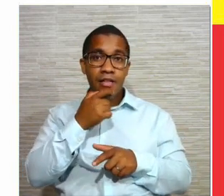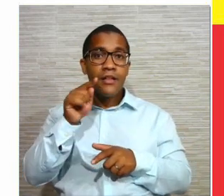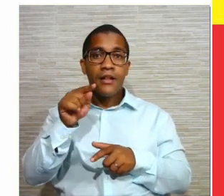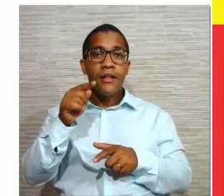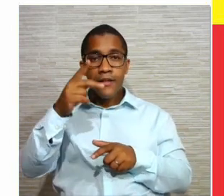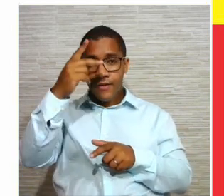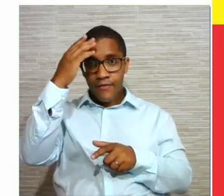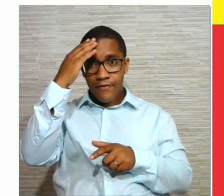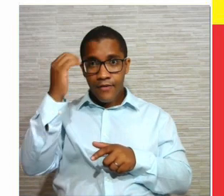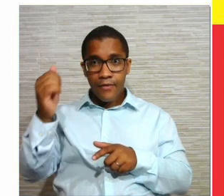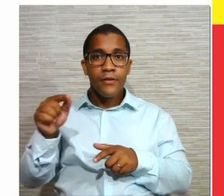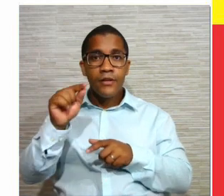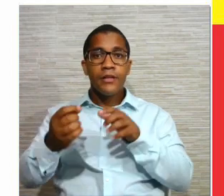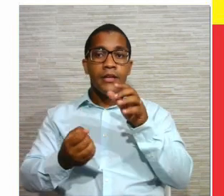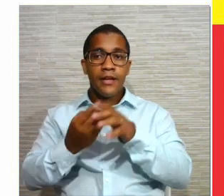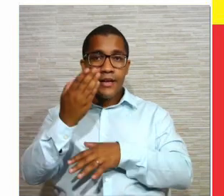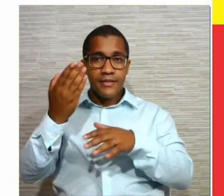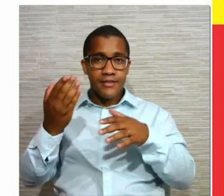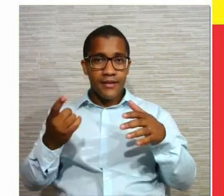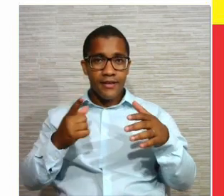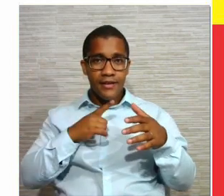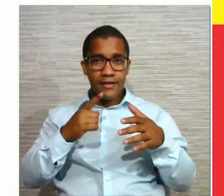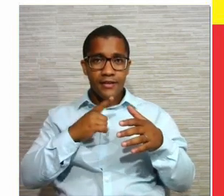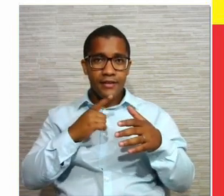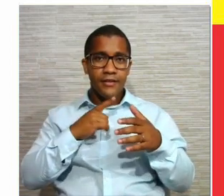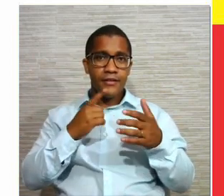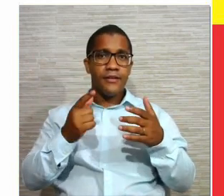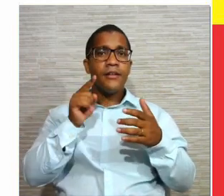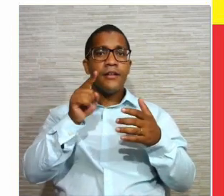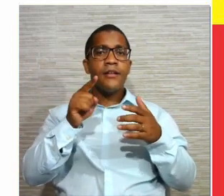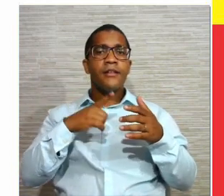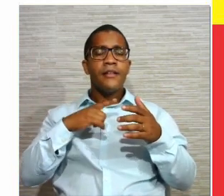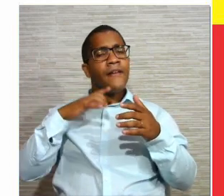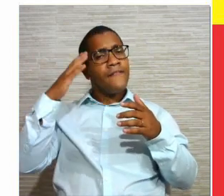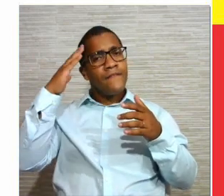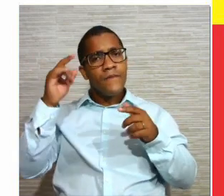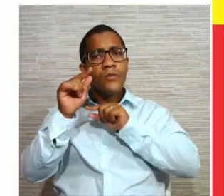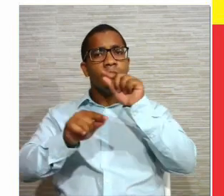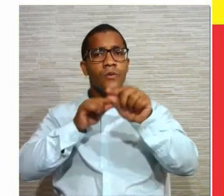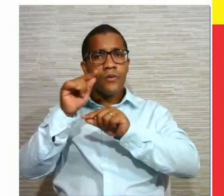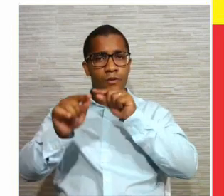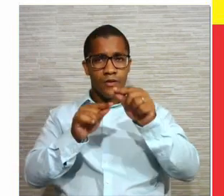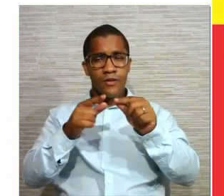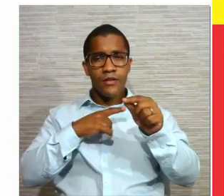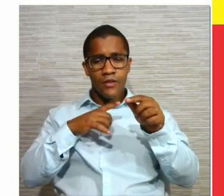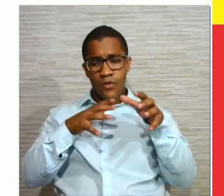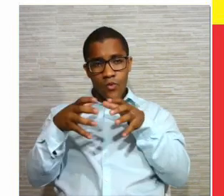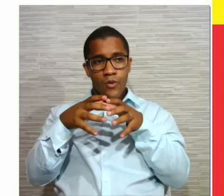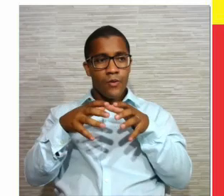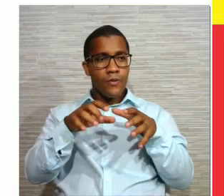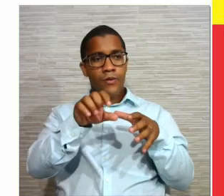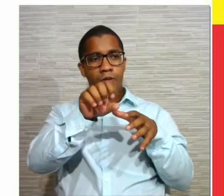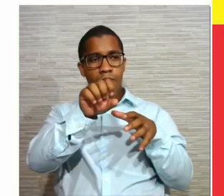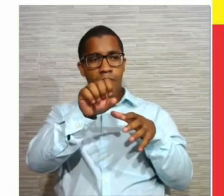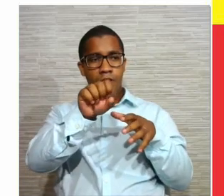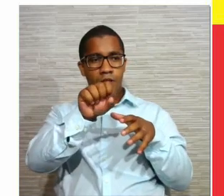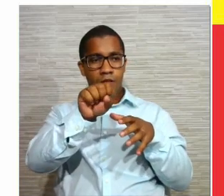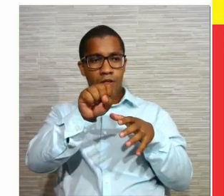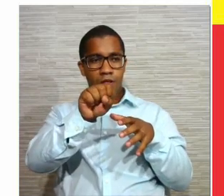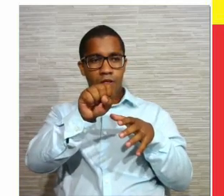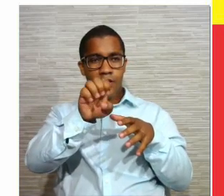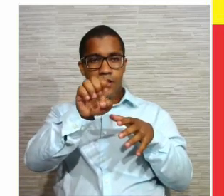Malcolm McLaren, né, lança a banda Sex Pistols. Reza a lenda que os integrantes Sex Pistols